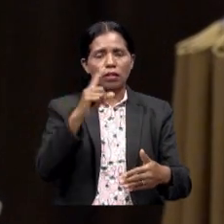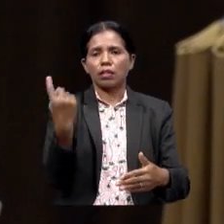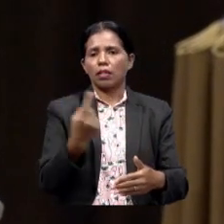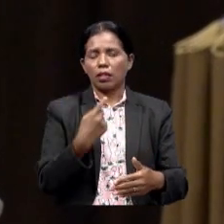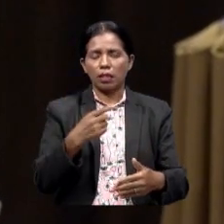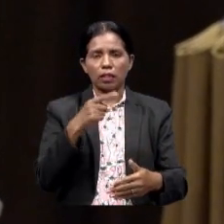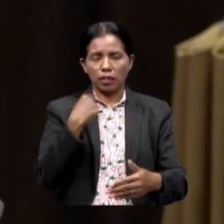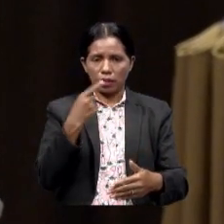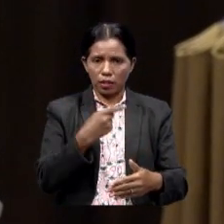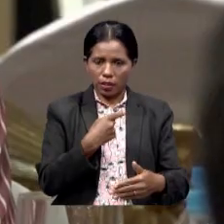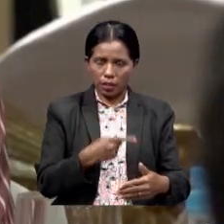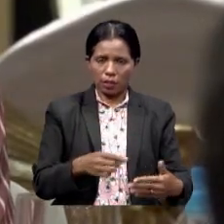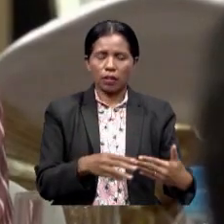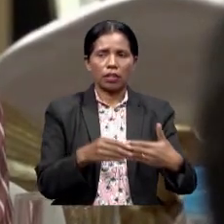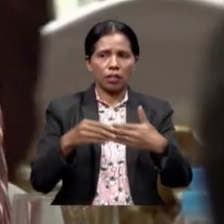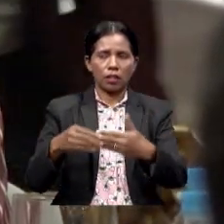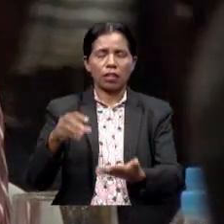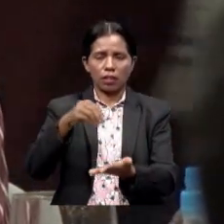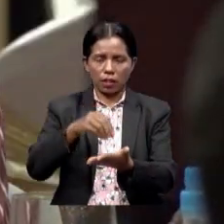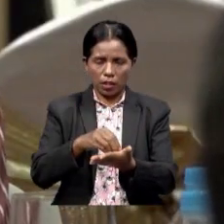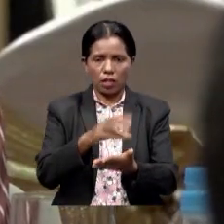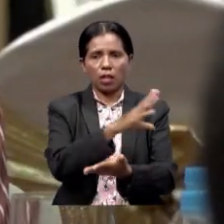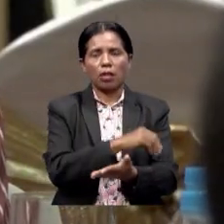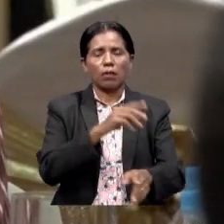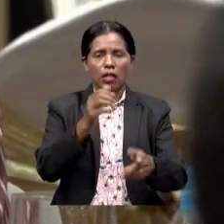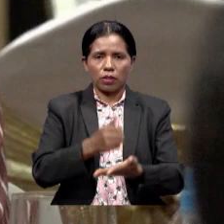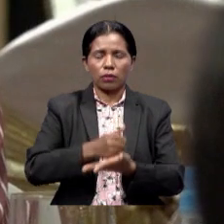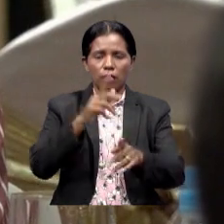tenki tau as interesse povo duke interesse privado.